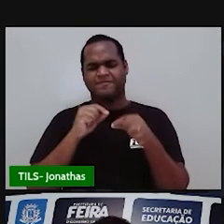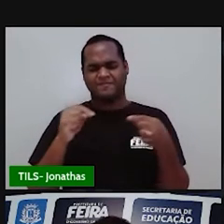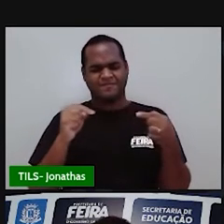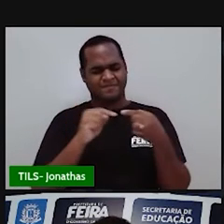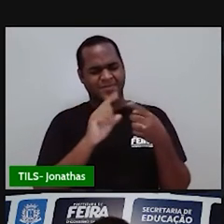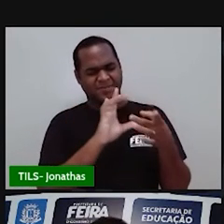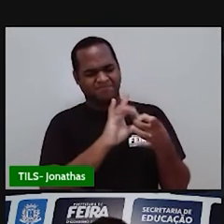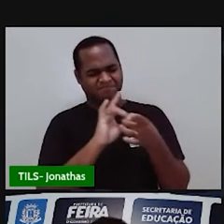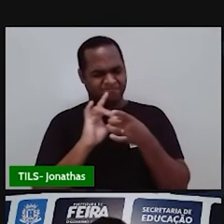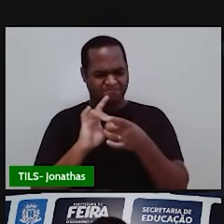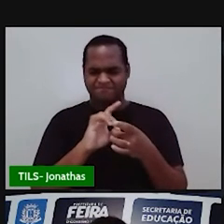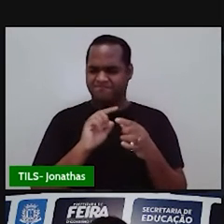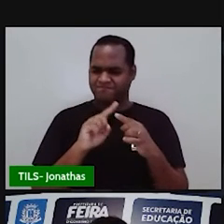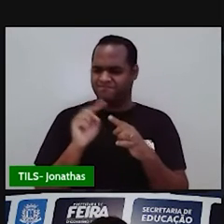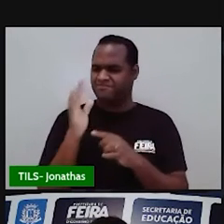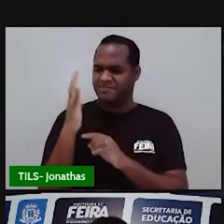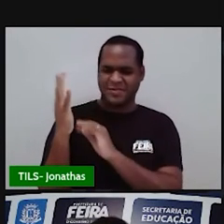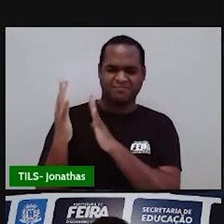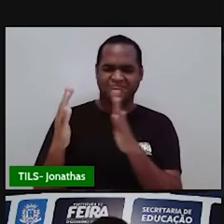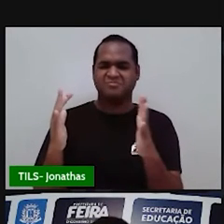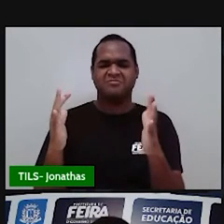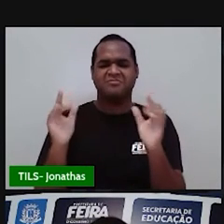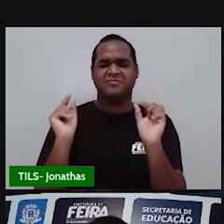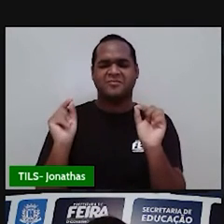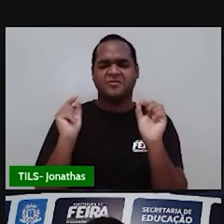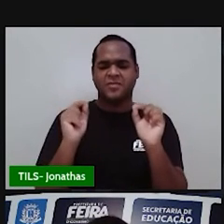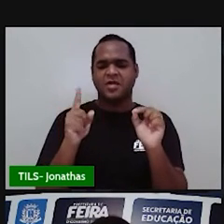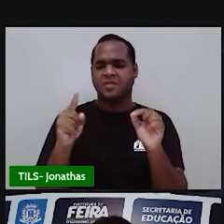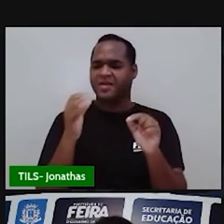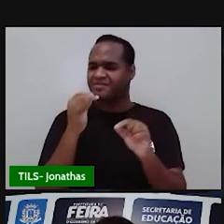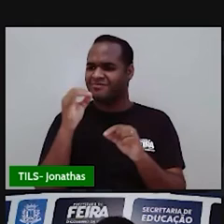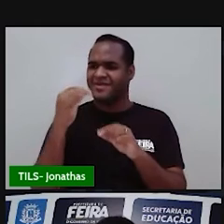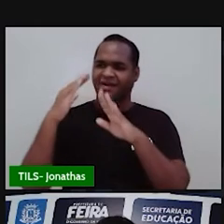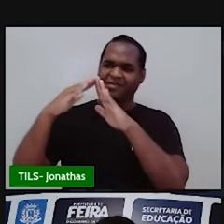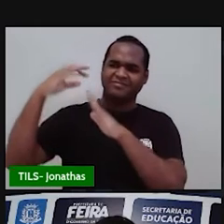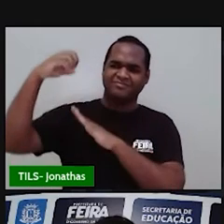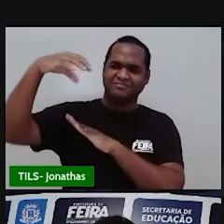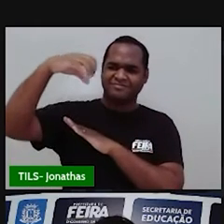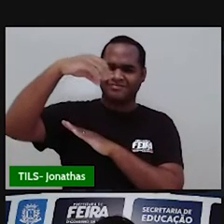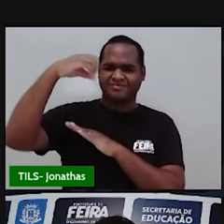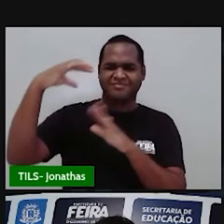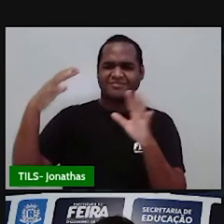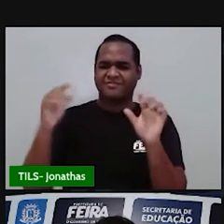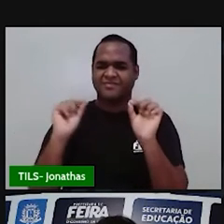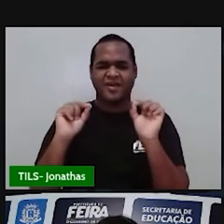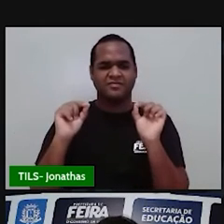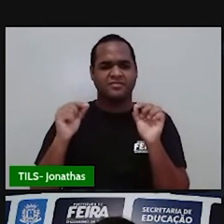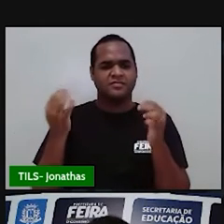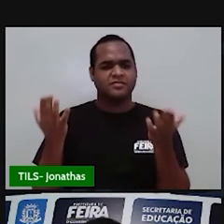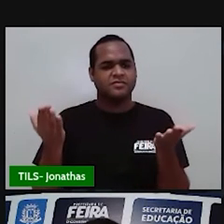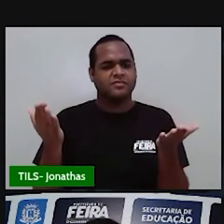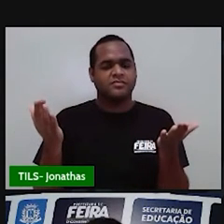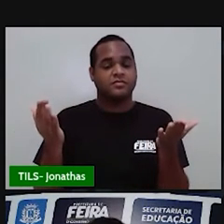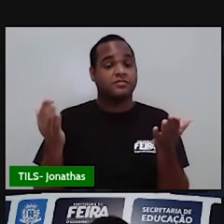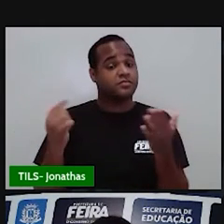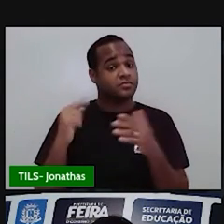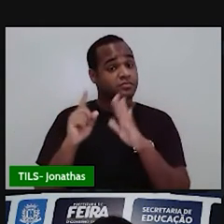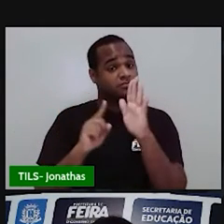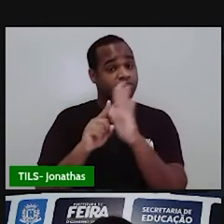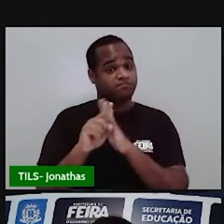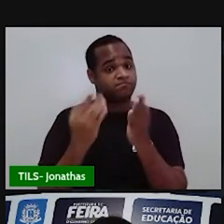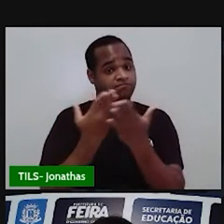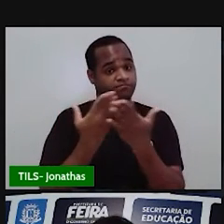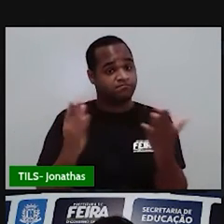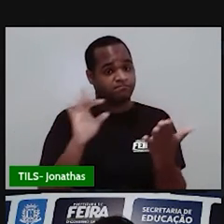que é que tem a ver o meio ambiente com a energia que chega na minha casa? Eu tenho uma pergunta para te